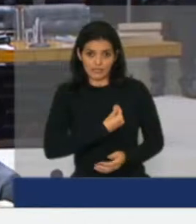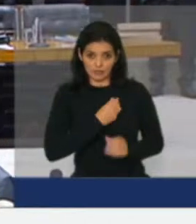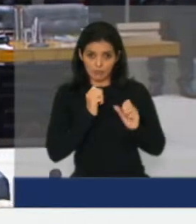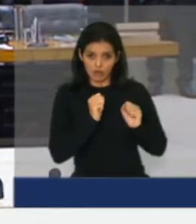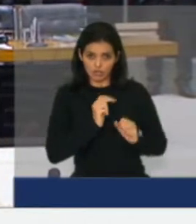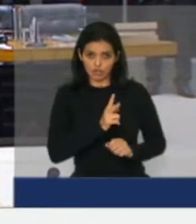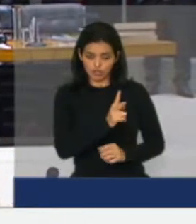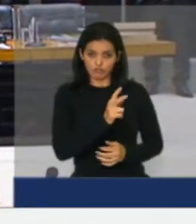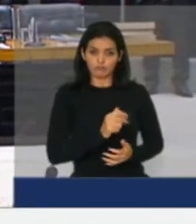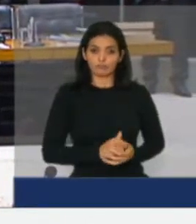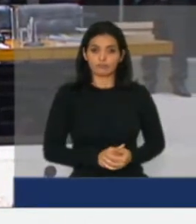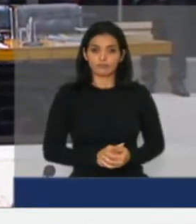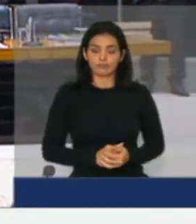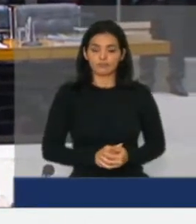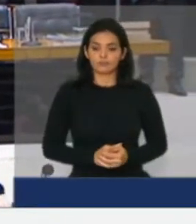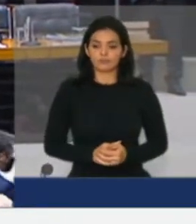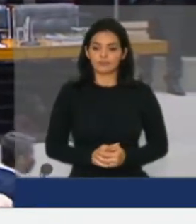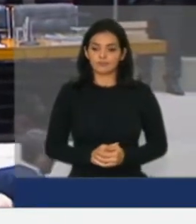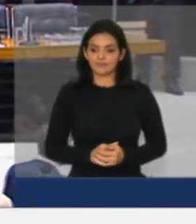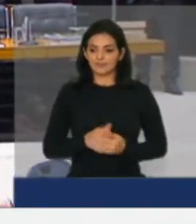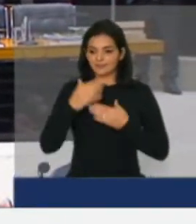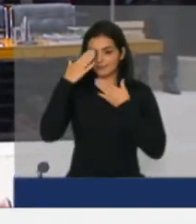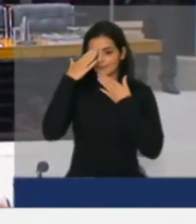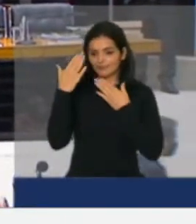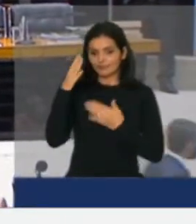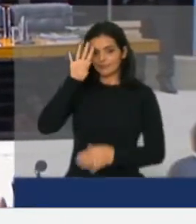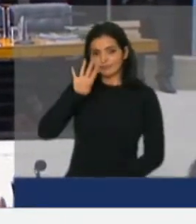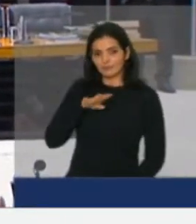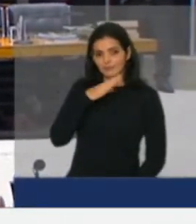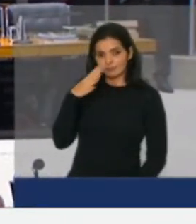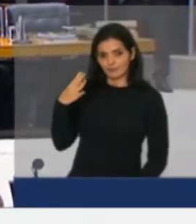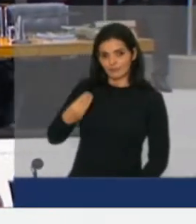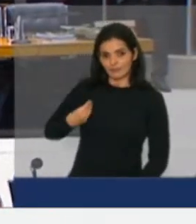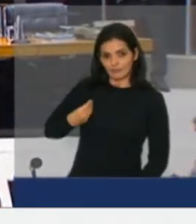sessão. Muito obrigado. O painel será mantido.